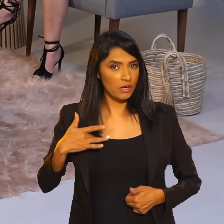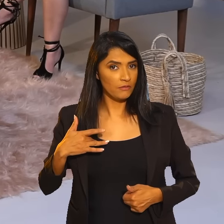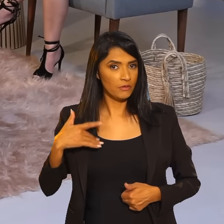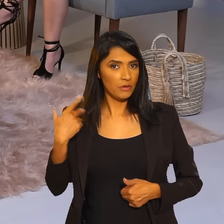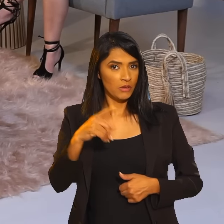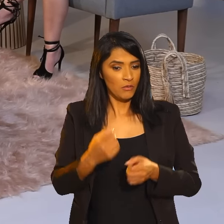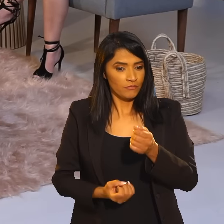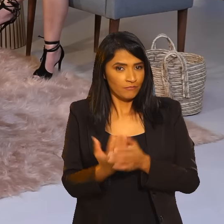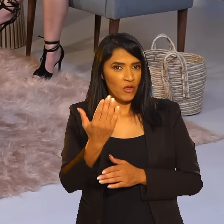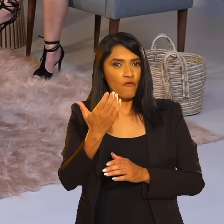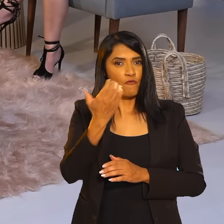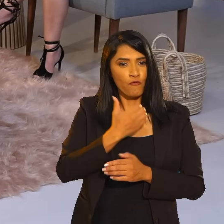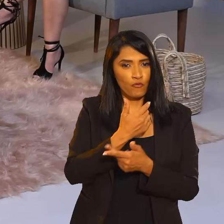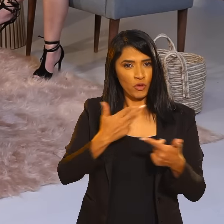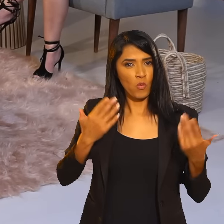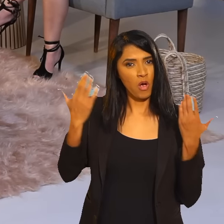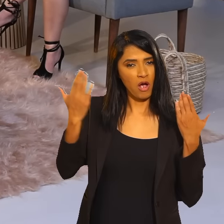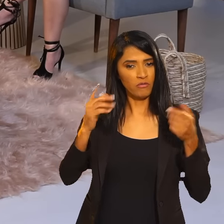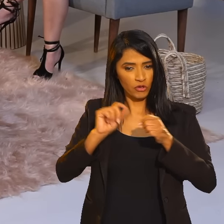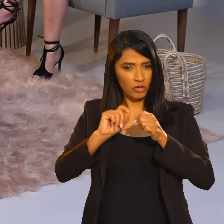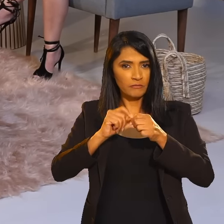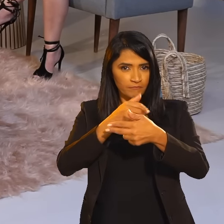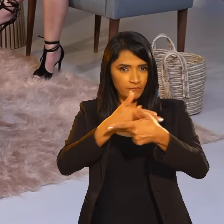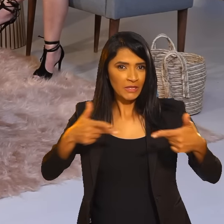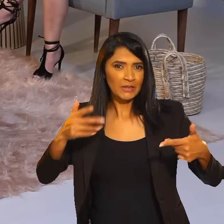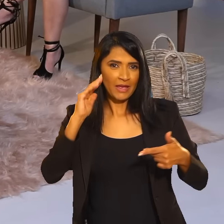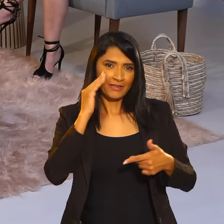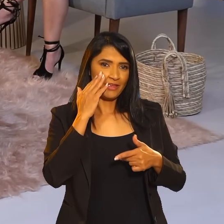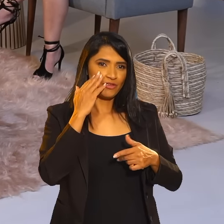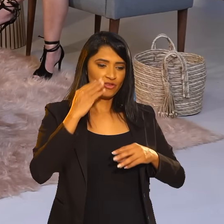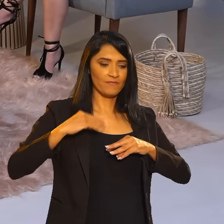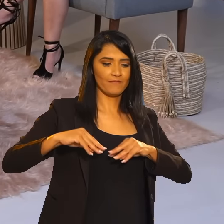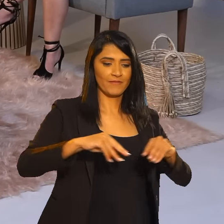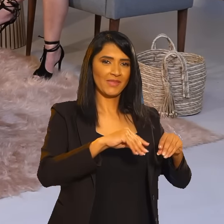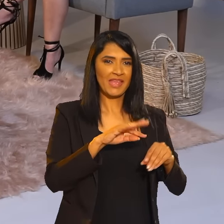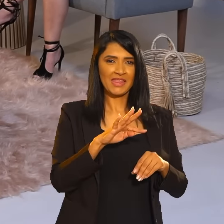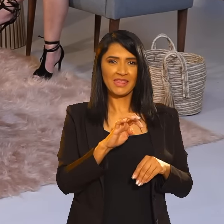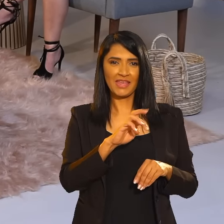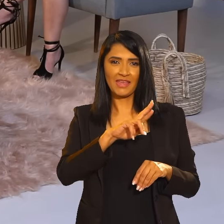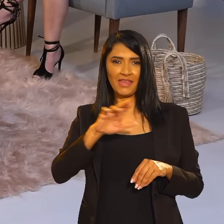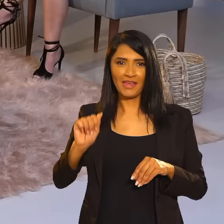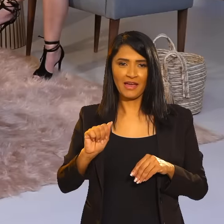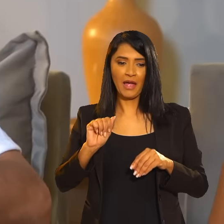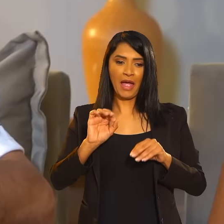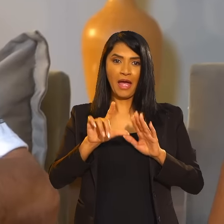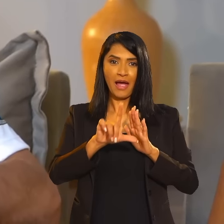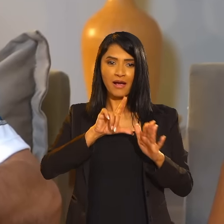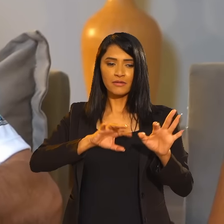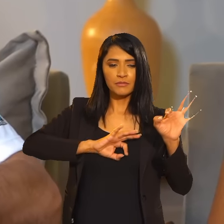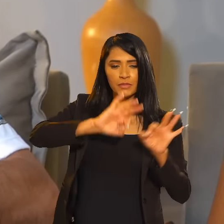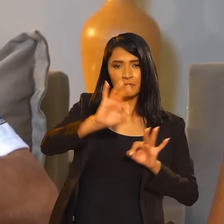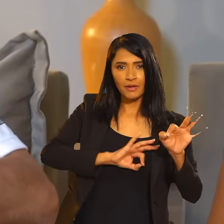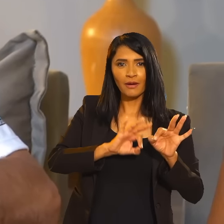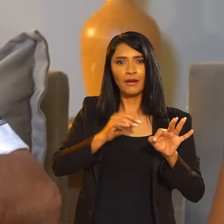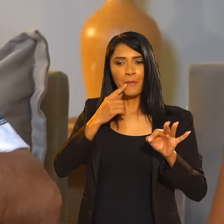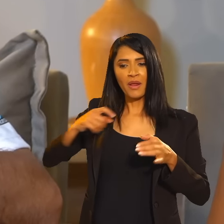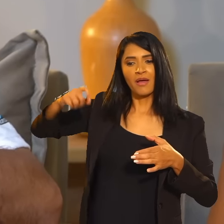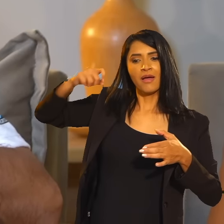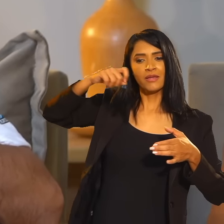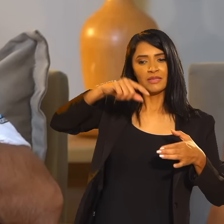né? Porque quando a gente coloca lá, quando a gente entende da terra, né? Ele prepara o solo para receber a semente